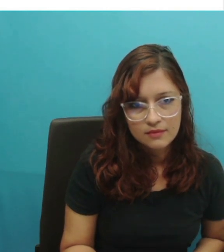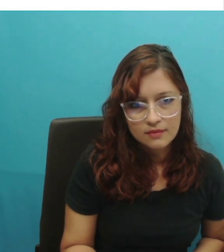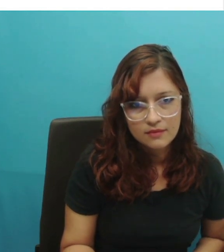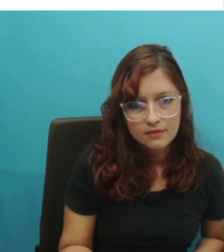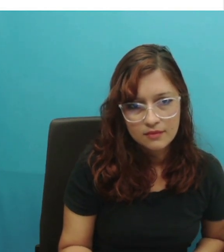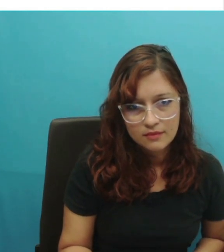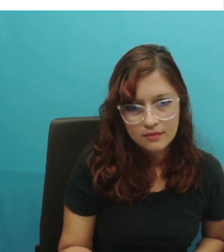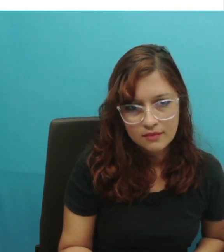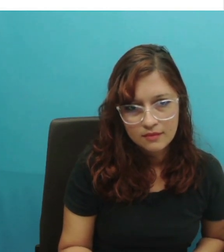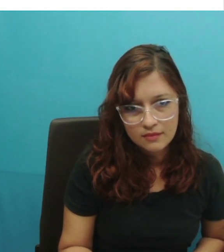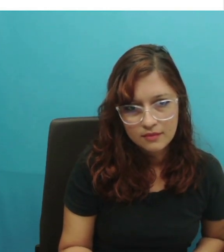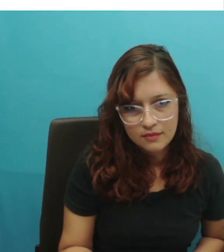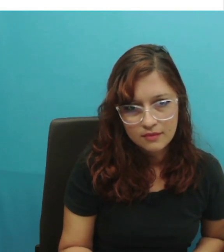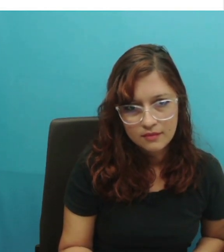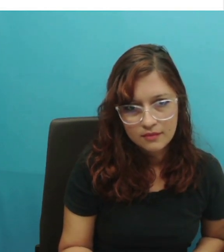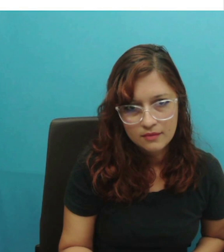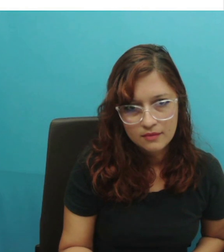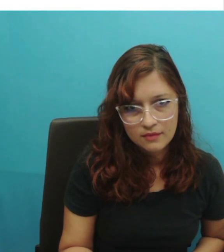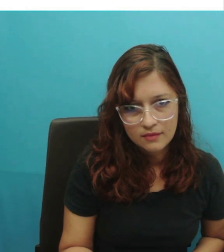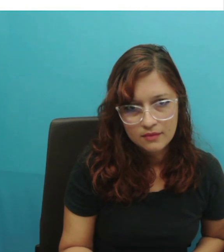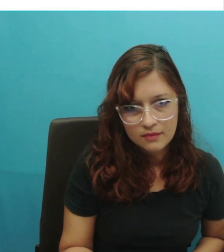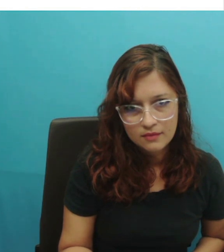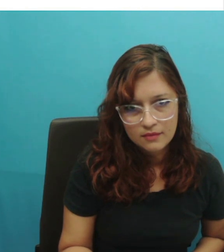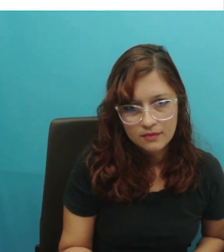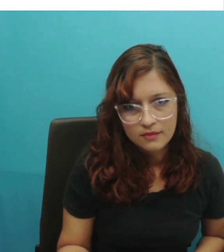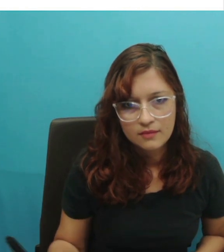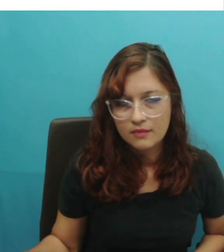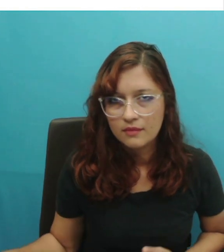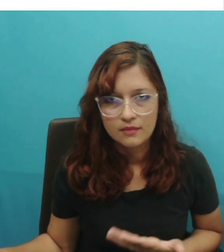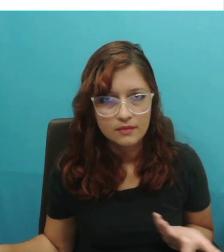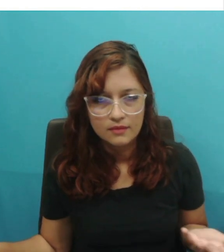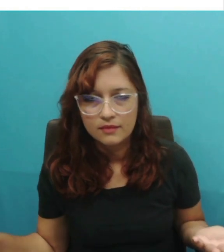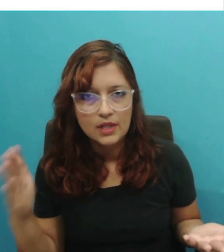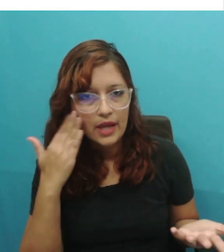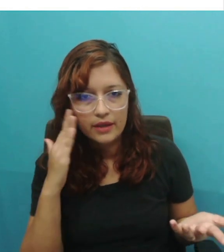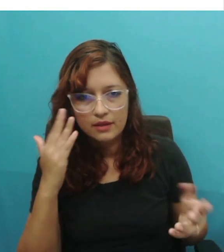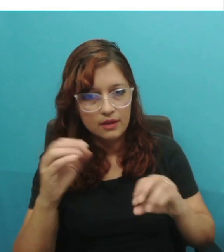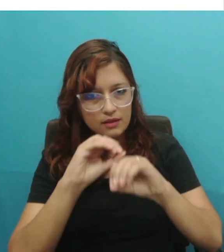Ele quer sorvete.